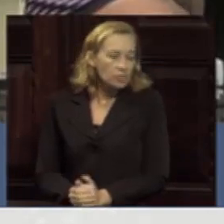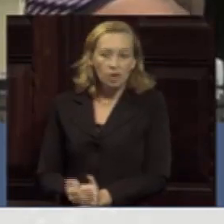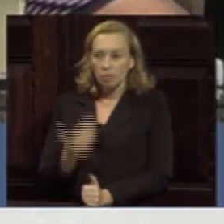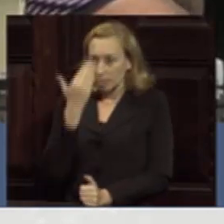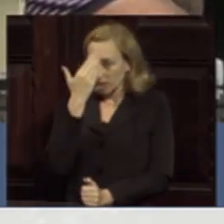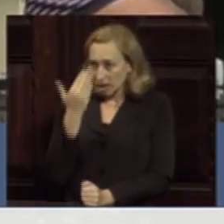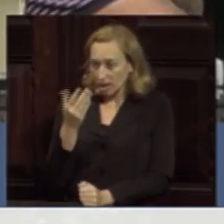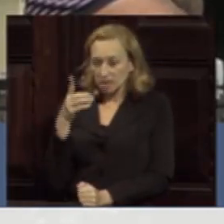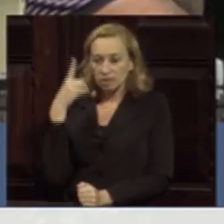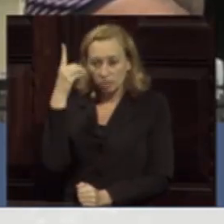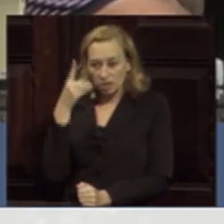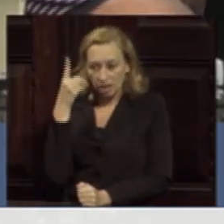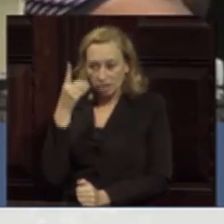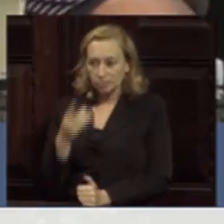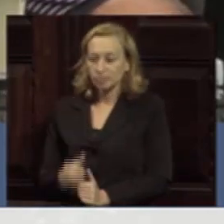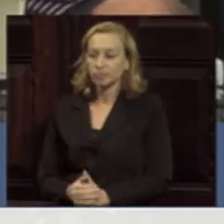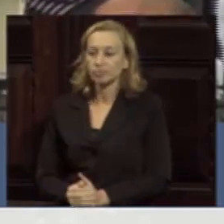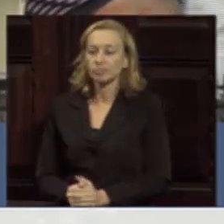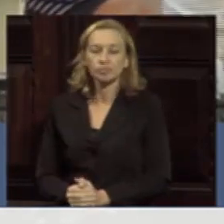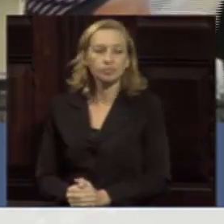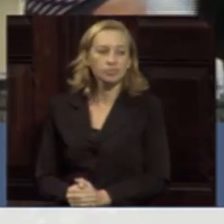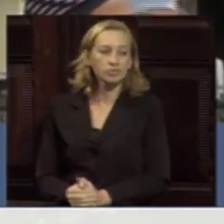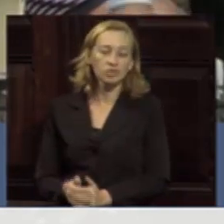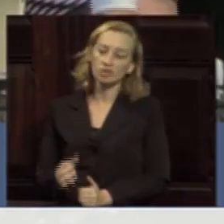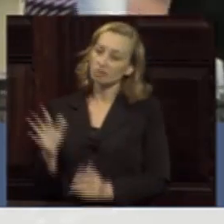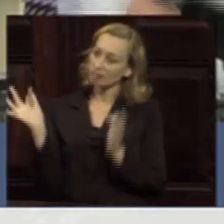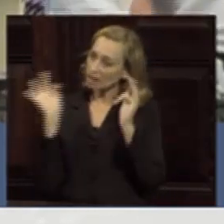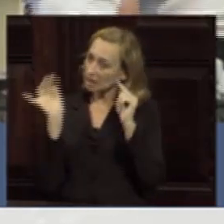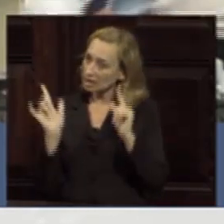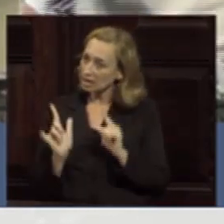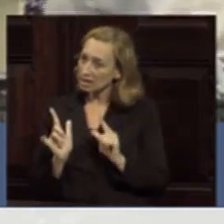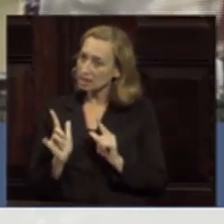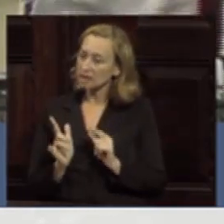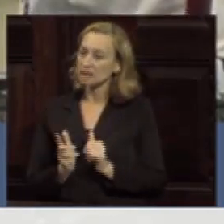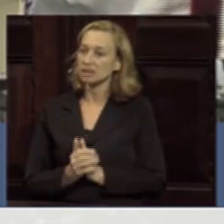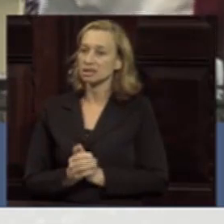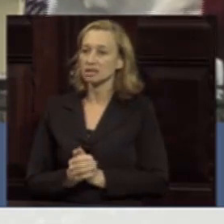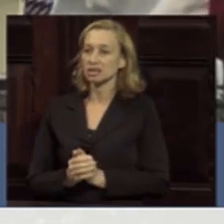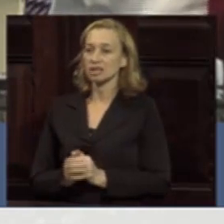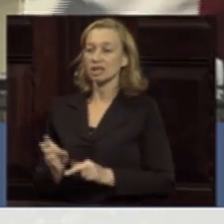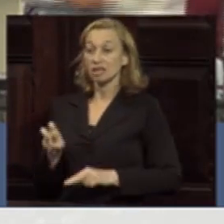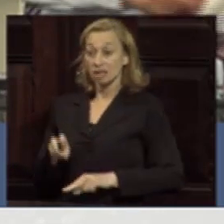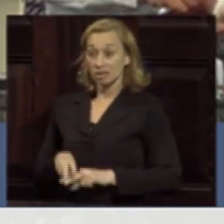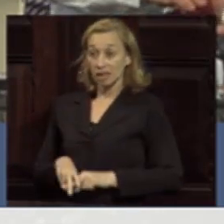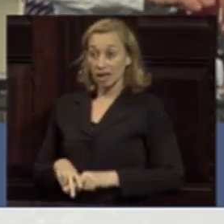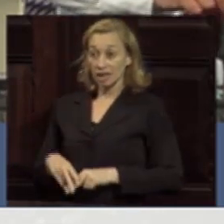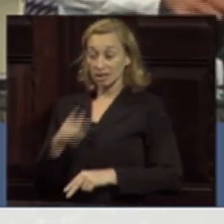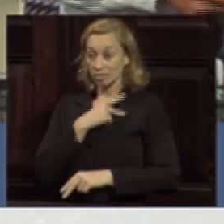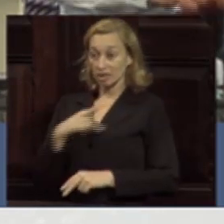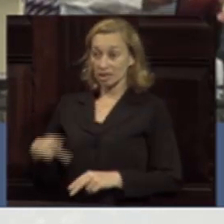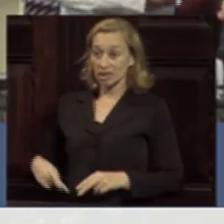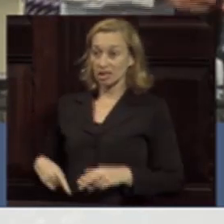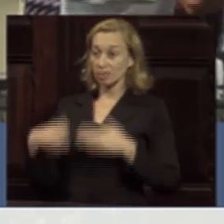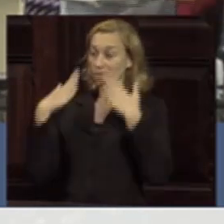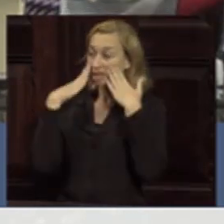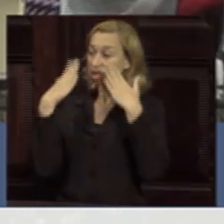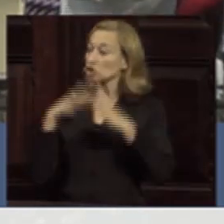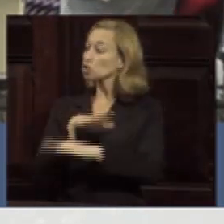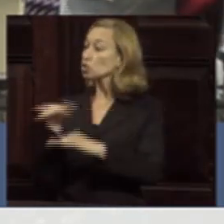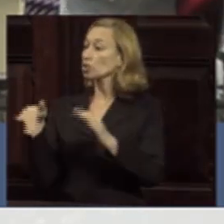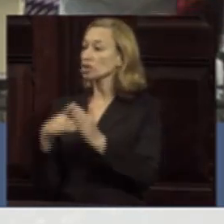Obrigada, deputado. Fico muito honrada. Estou aqui representando a todas as mulheres desta casa, as funcionárias,